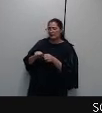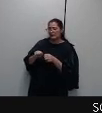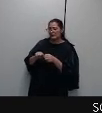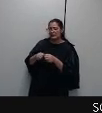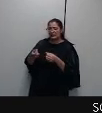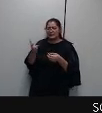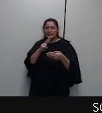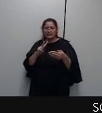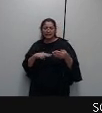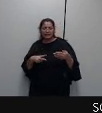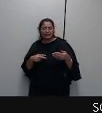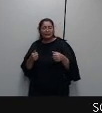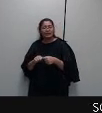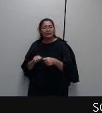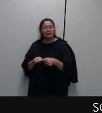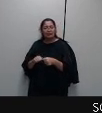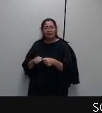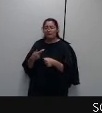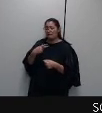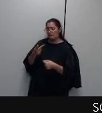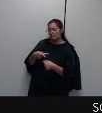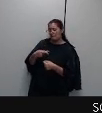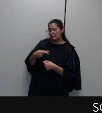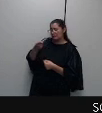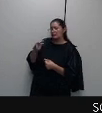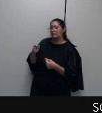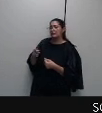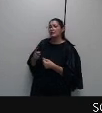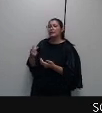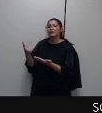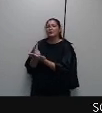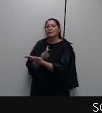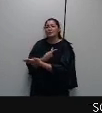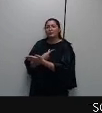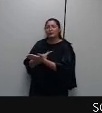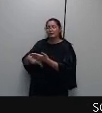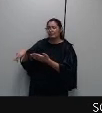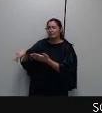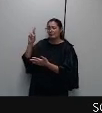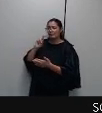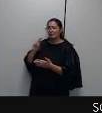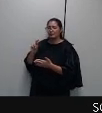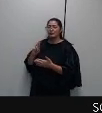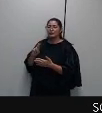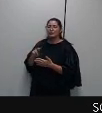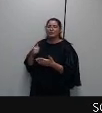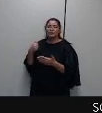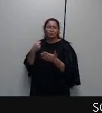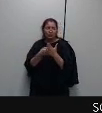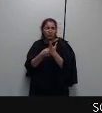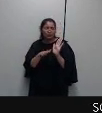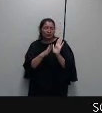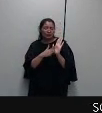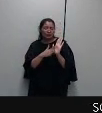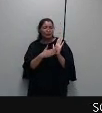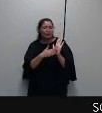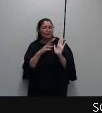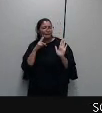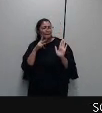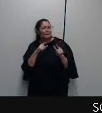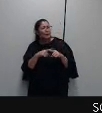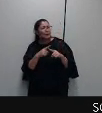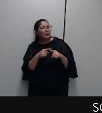formos fazer Haverá no caso reexame de fatos e provas porque eu resolvi no caso